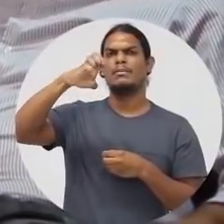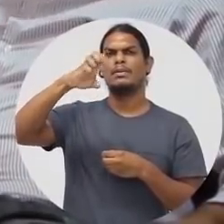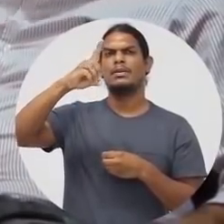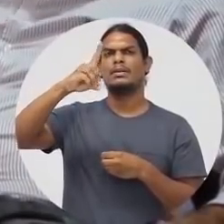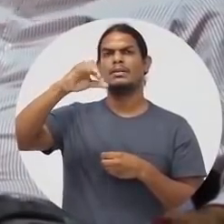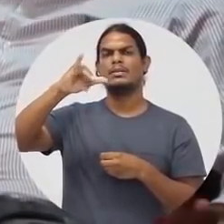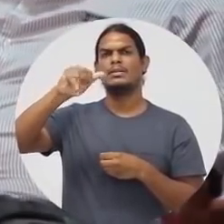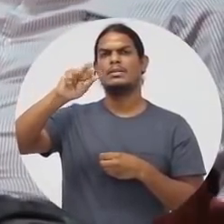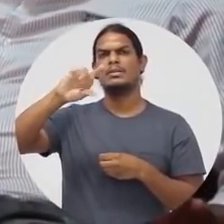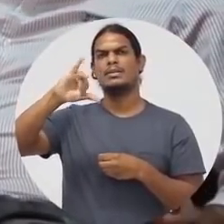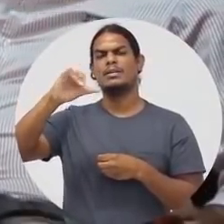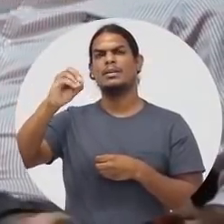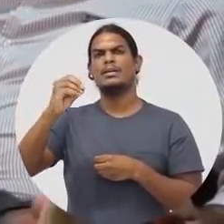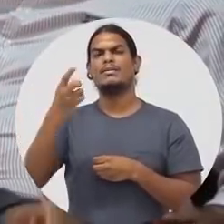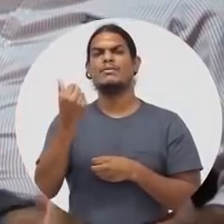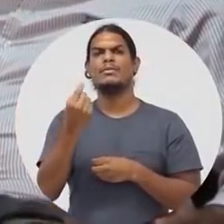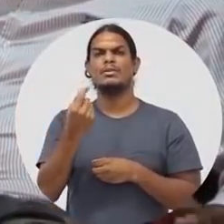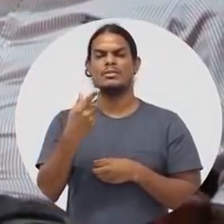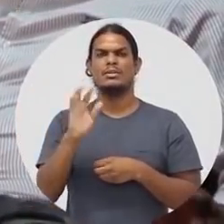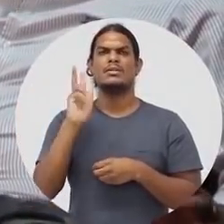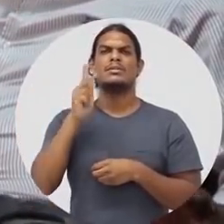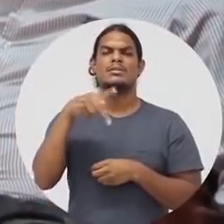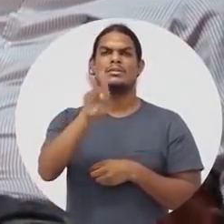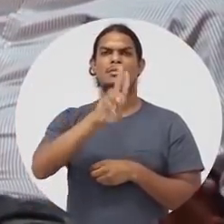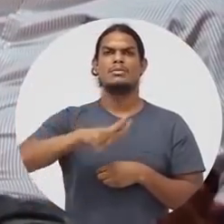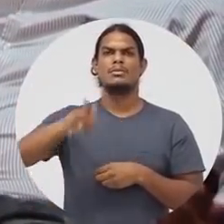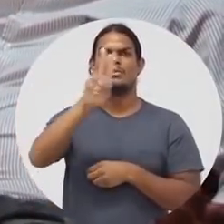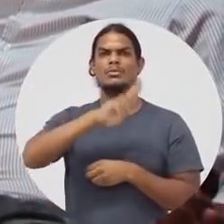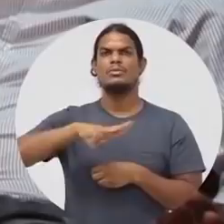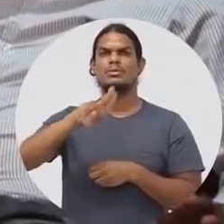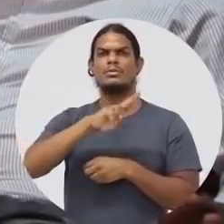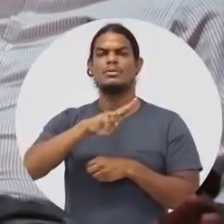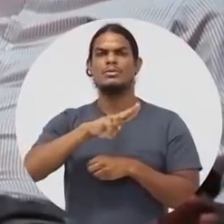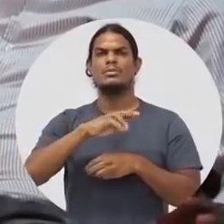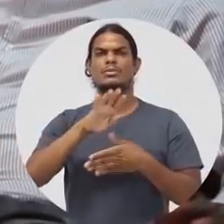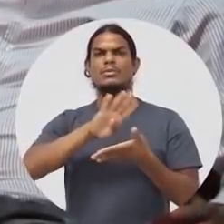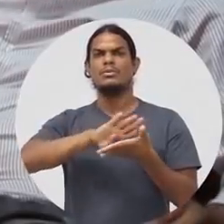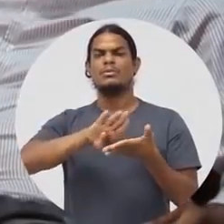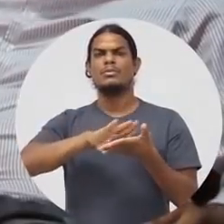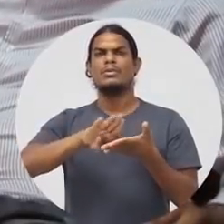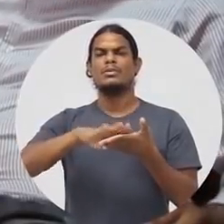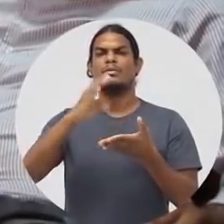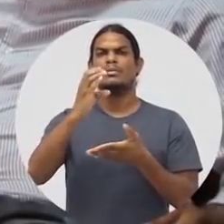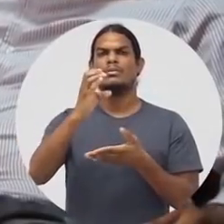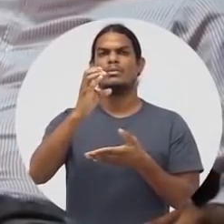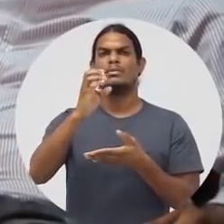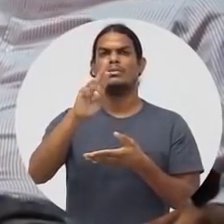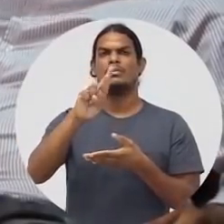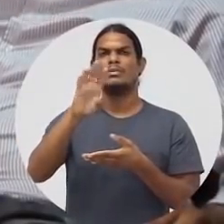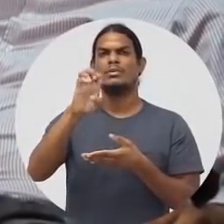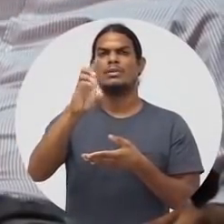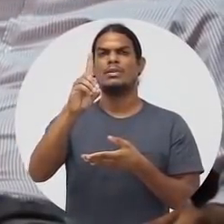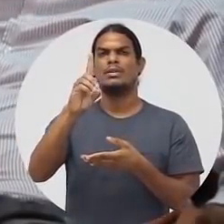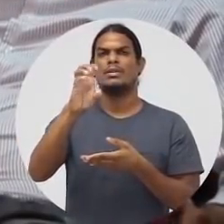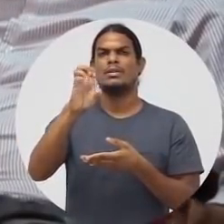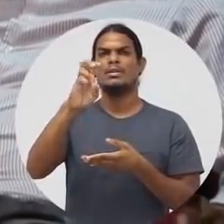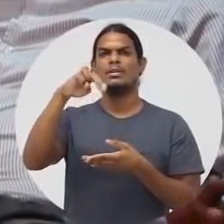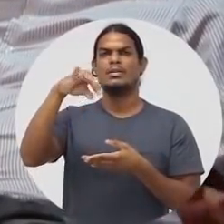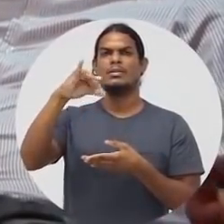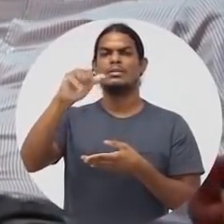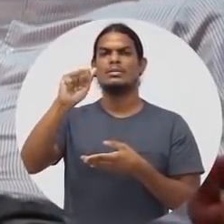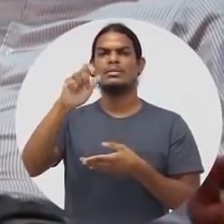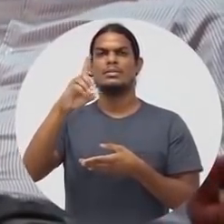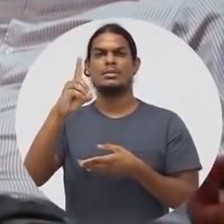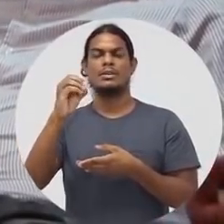esse intermediário? Sempre nós usamos um banco credenciado. No nosso caso, normalmente, o Banco do Brasil